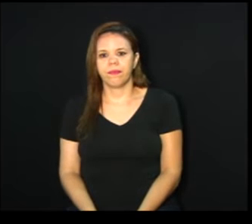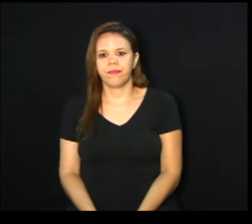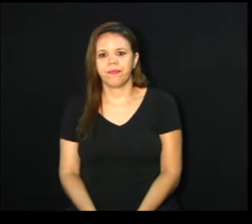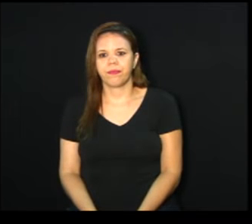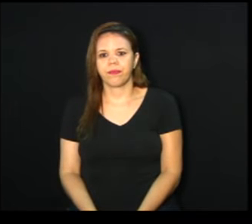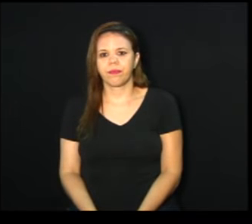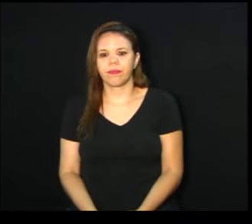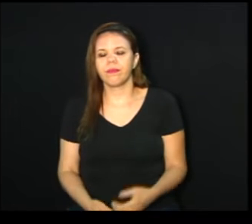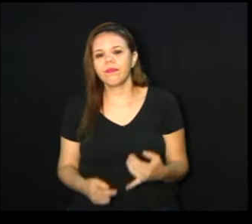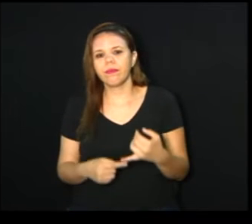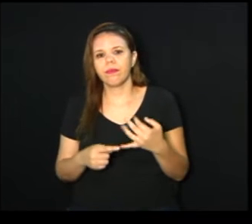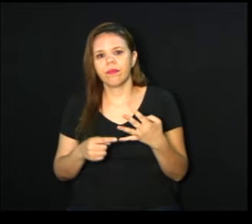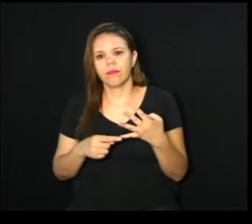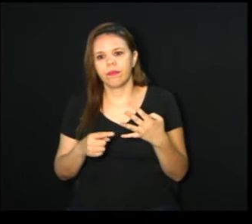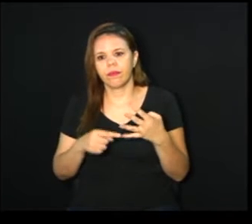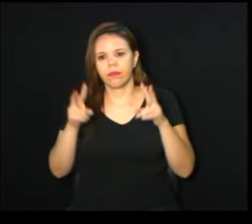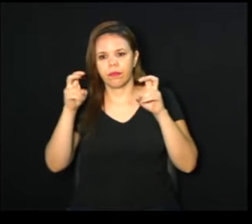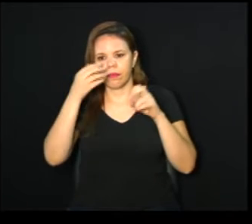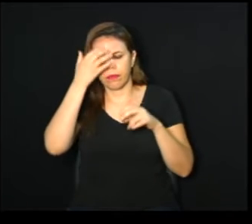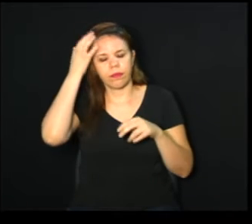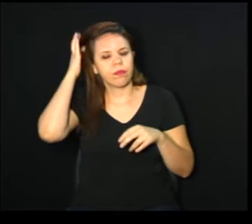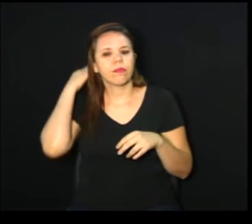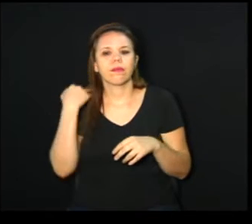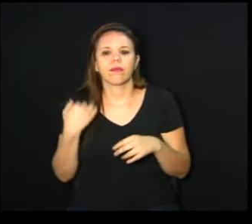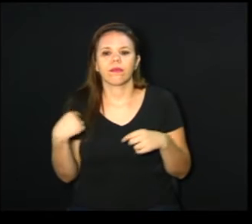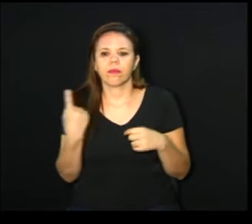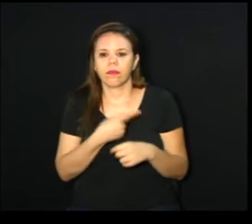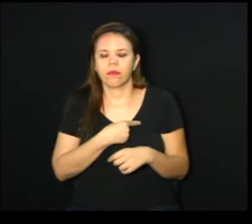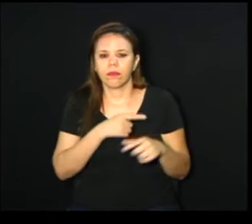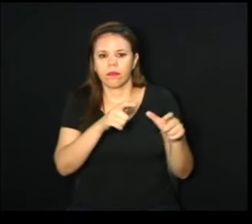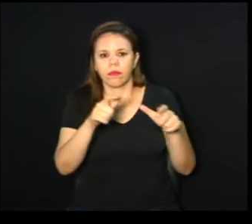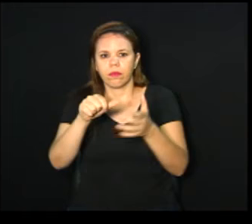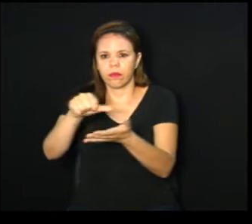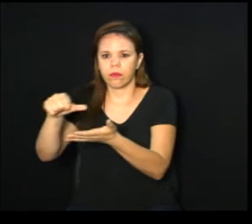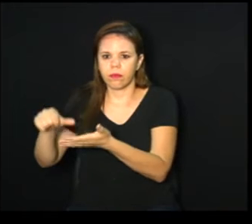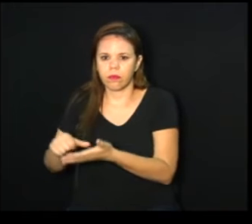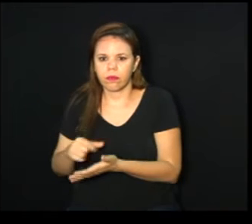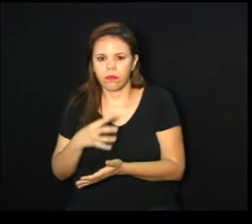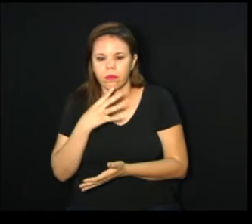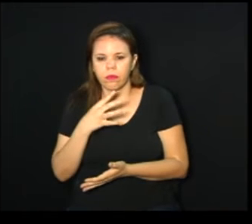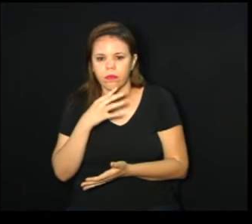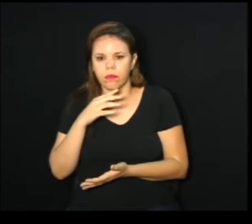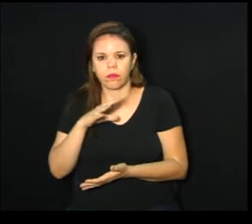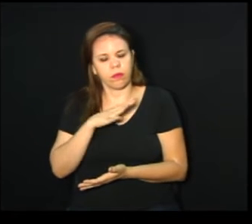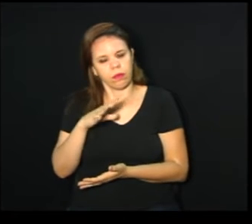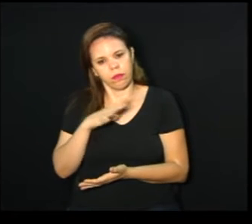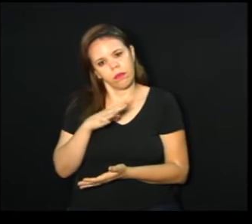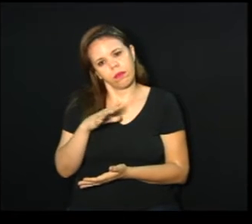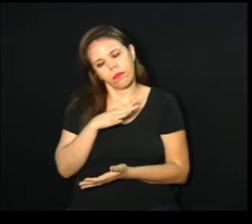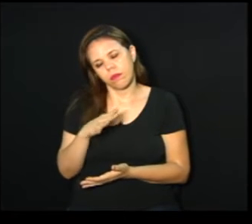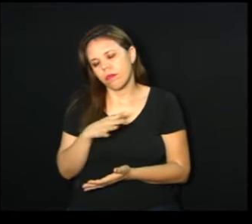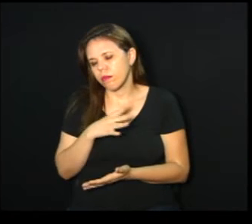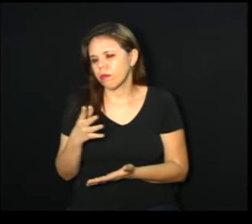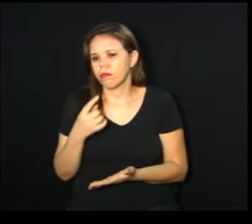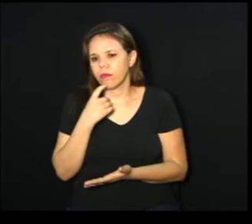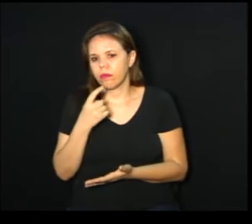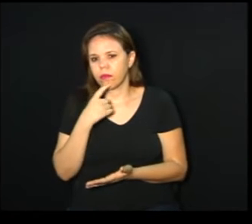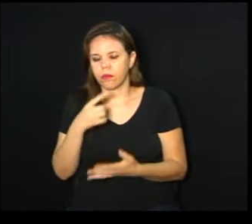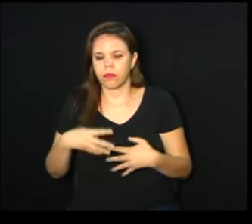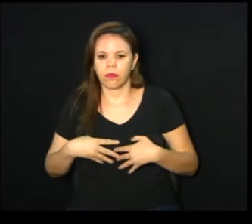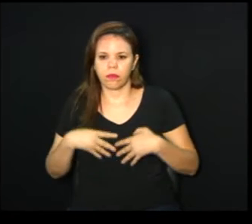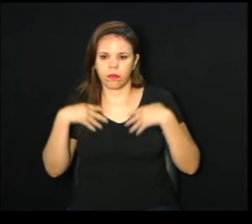O próximo tema é o nosso Smart Campus. Para todos que conhecem a nossa cidade de Campinas, e temos muito orgulho de ter a